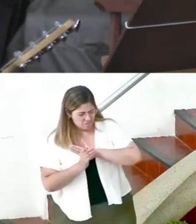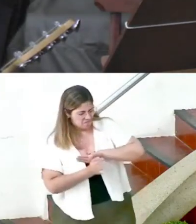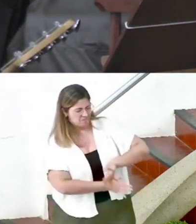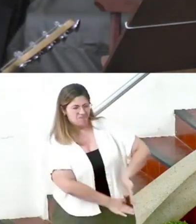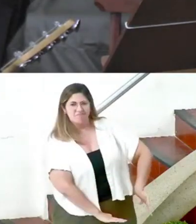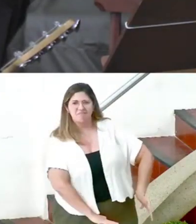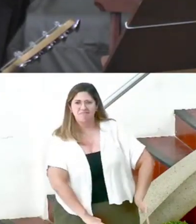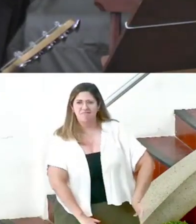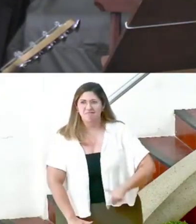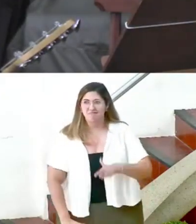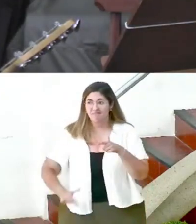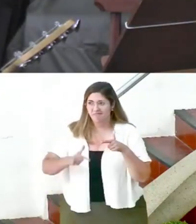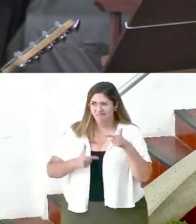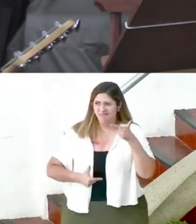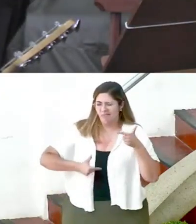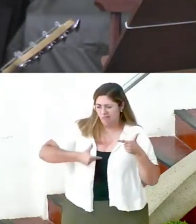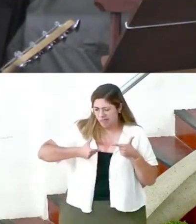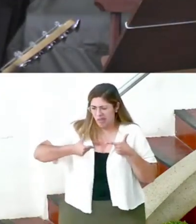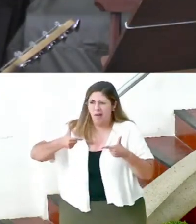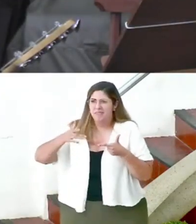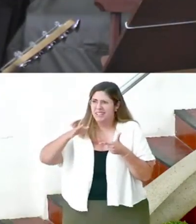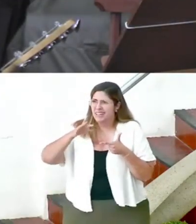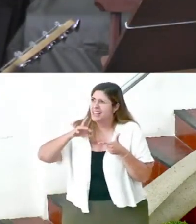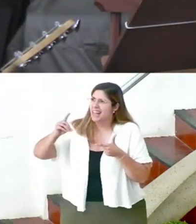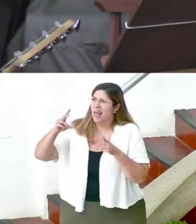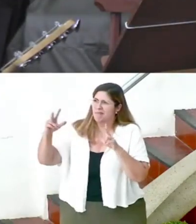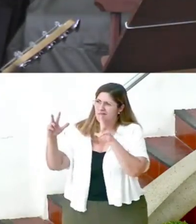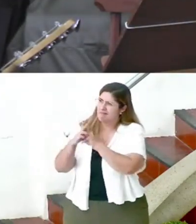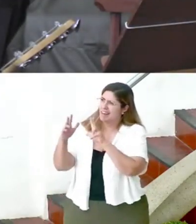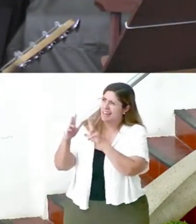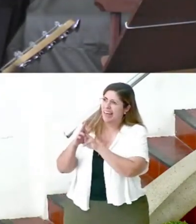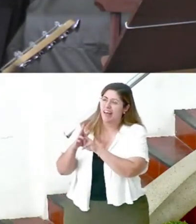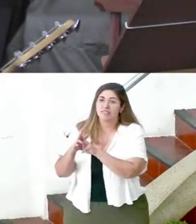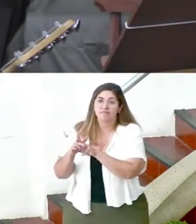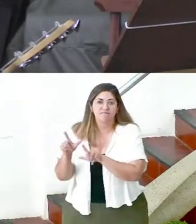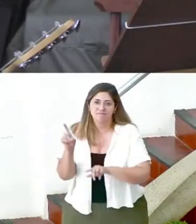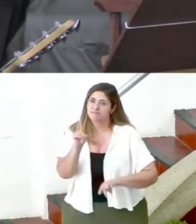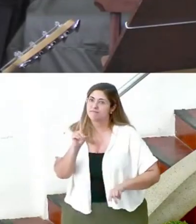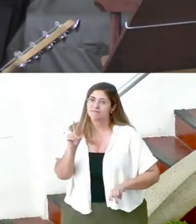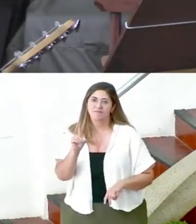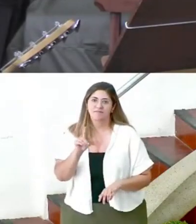para o confronto. Tem gente que briga com Deus, mal sabe o que faz.